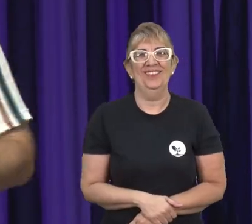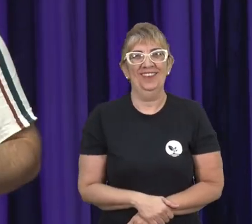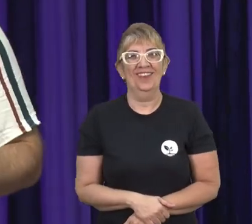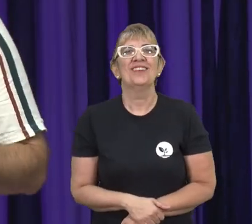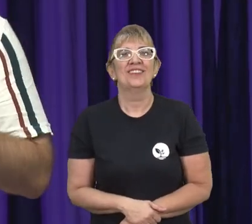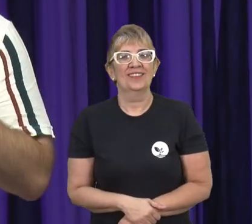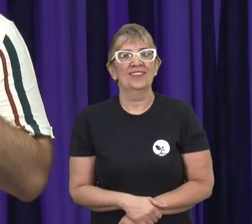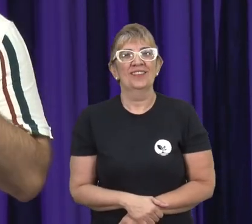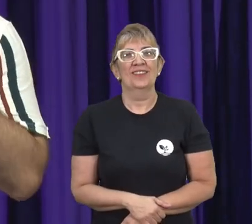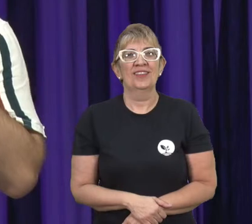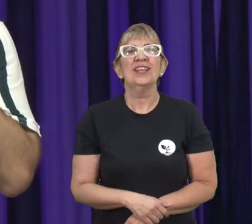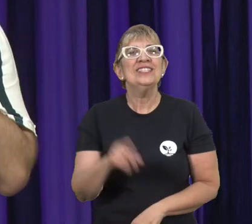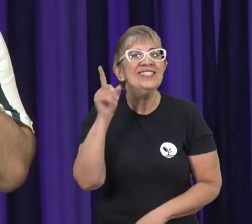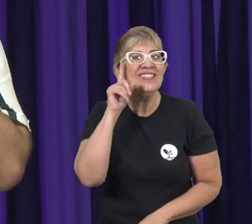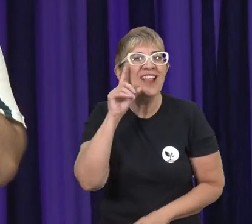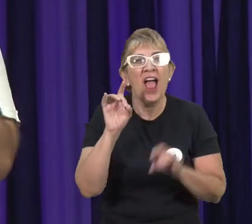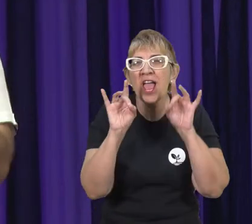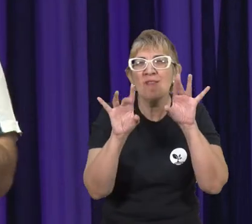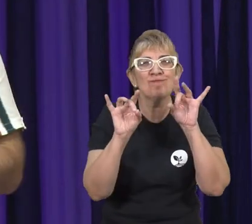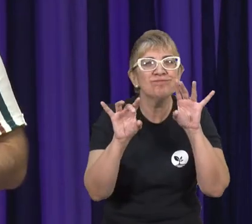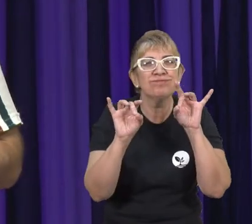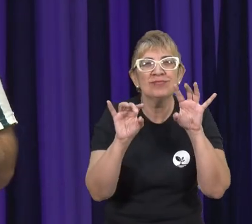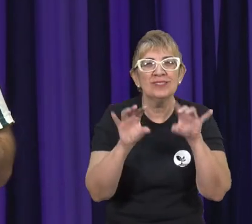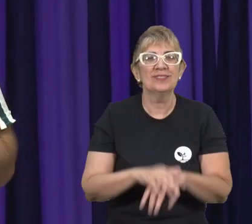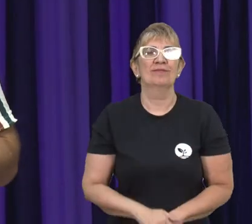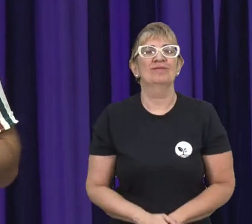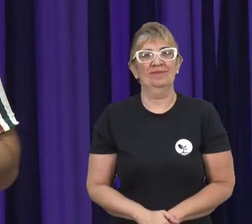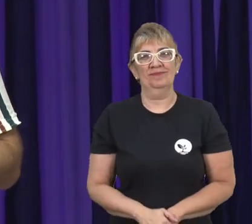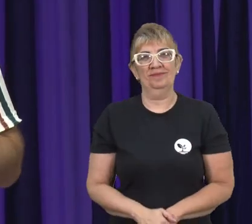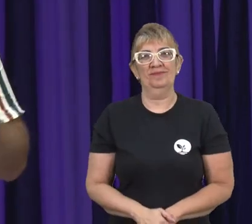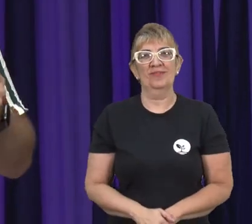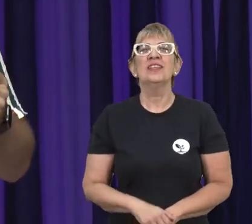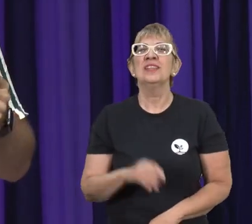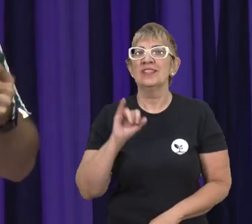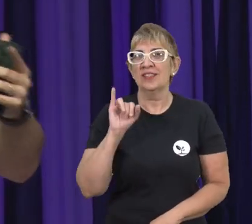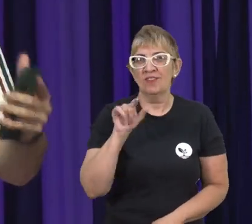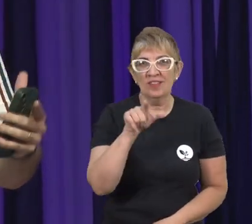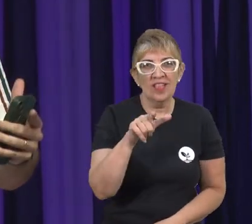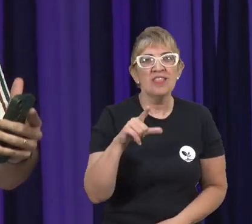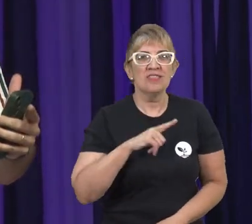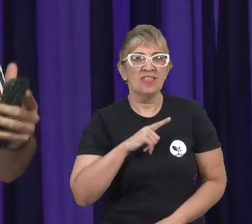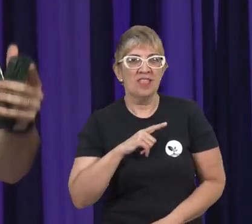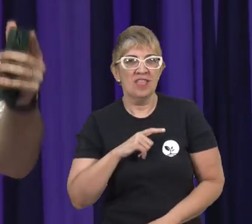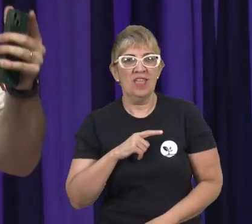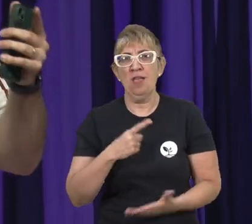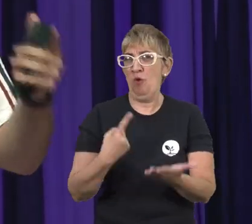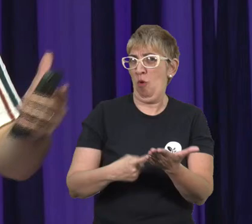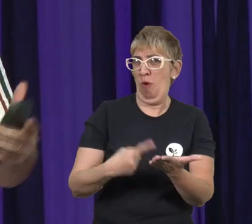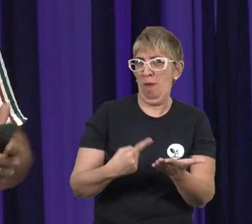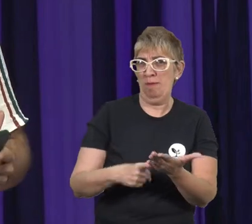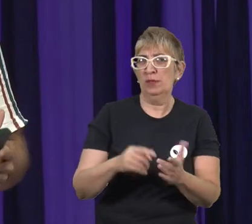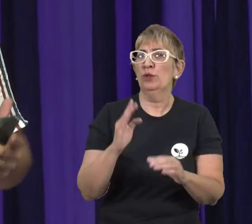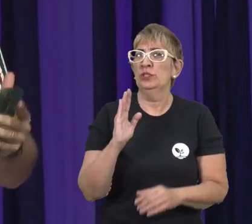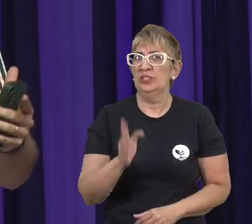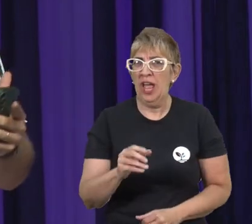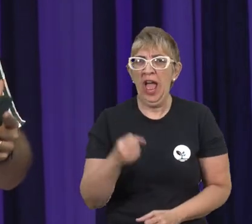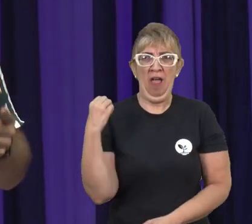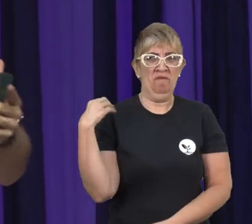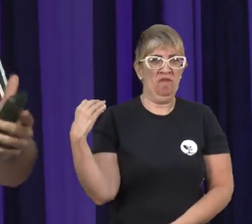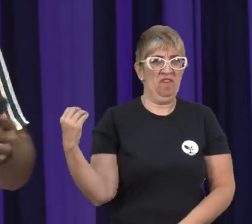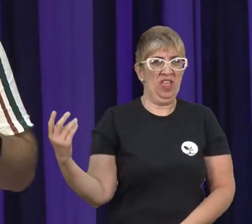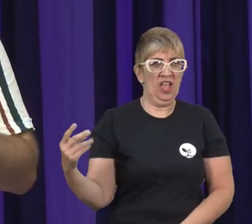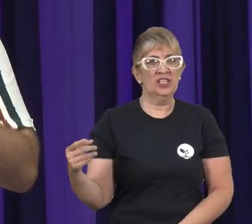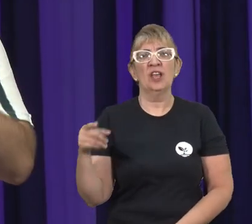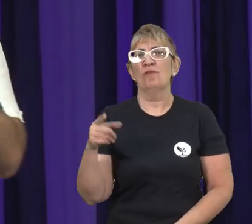nosso gramado. Então esse dia sem dúvida vai ser muito especial. Então se você tem algum compromisso marcado, alguma viagem agendada, é hora de